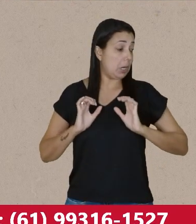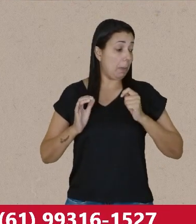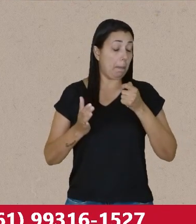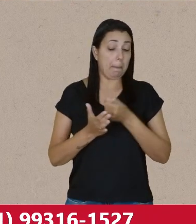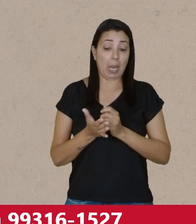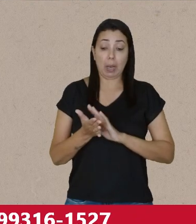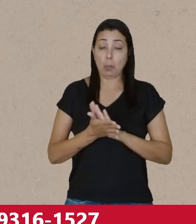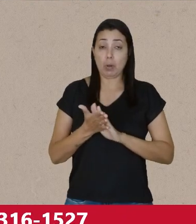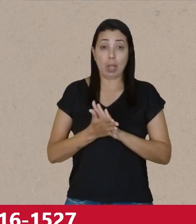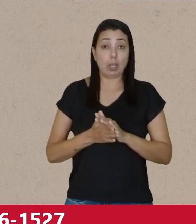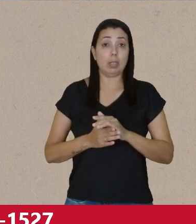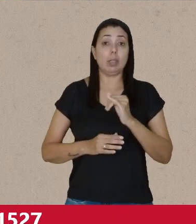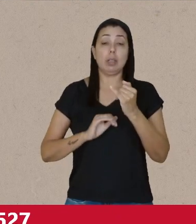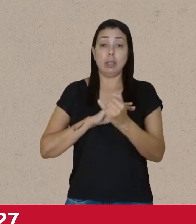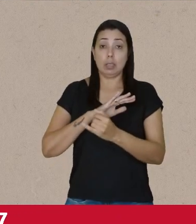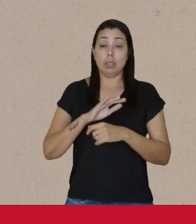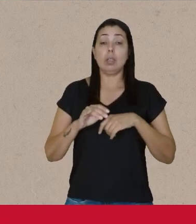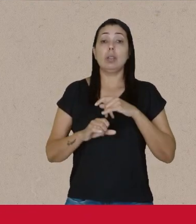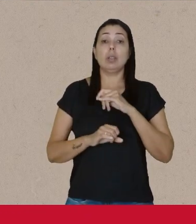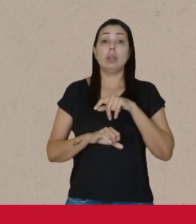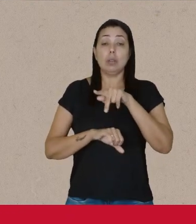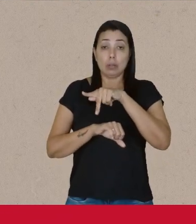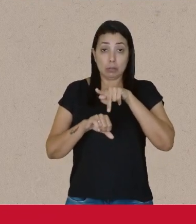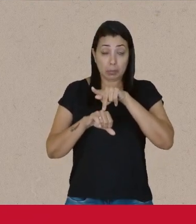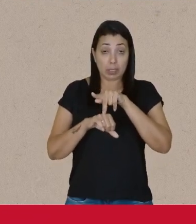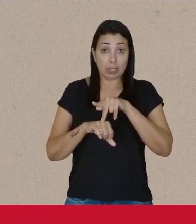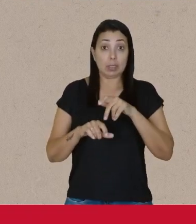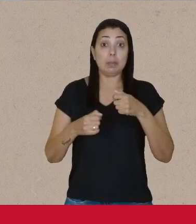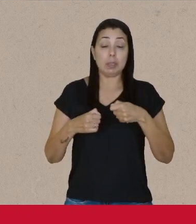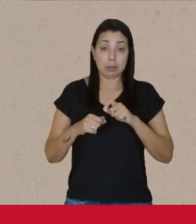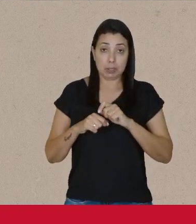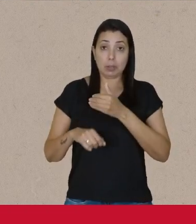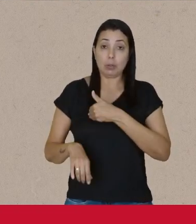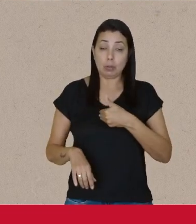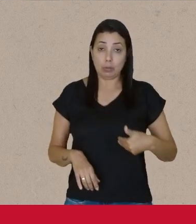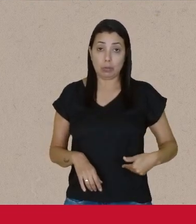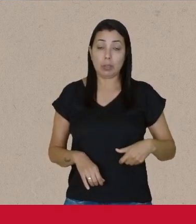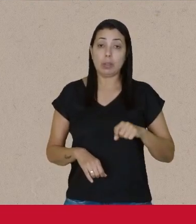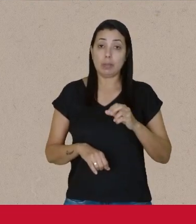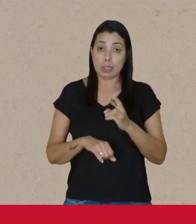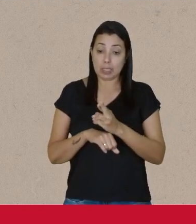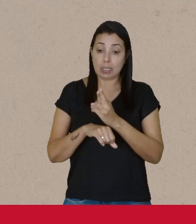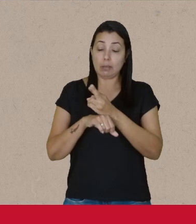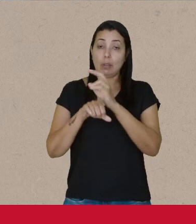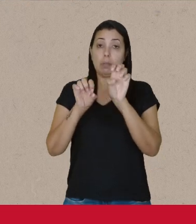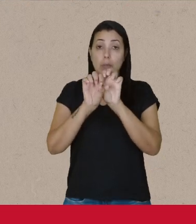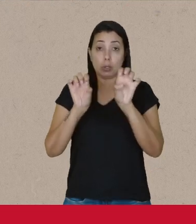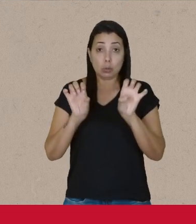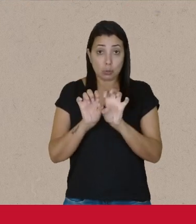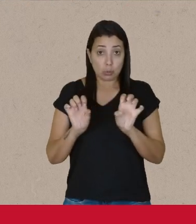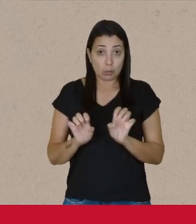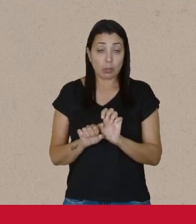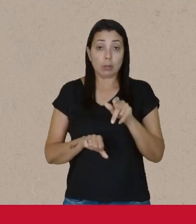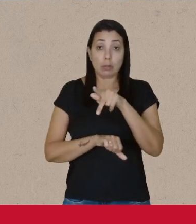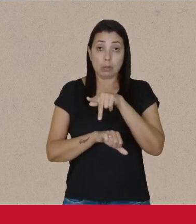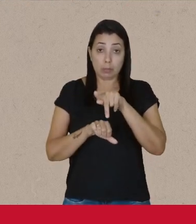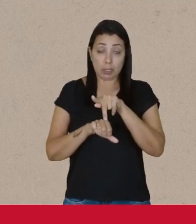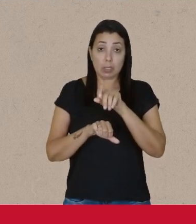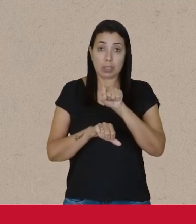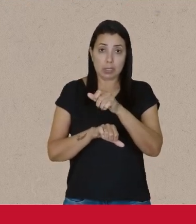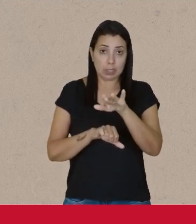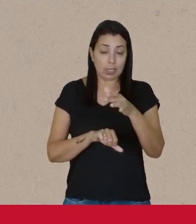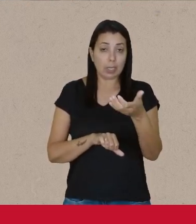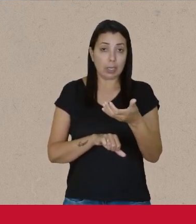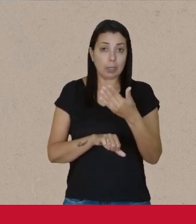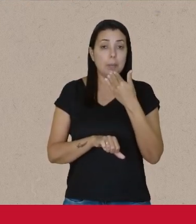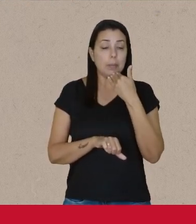nesse país. Então nós precisamos de um governo que faça reformas estruturais no país. E é isso que eles querem